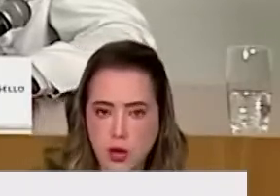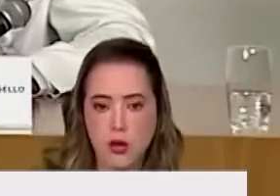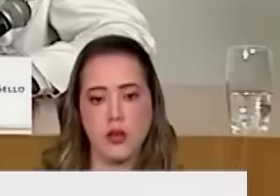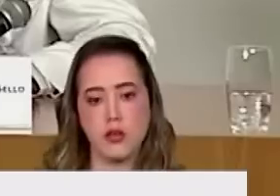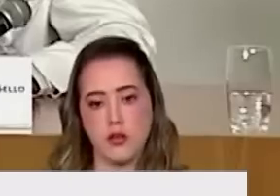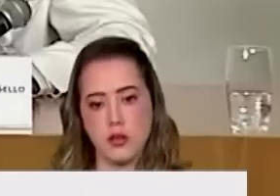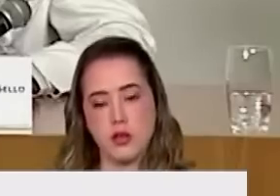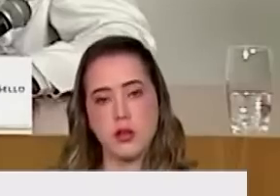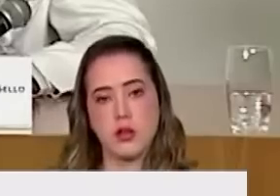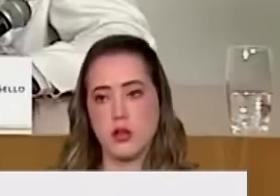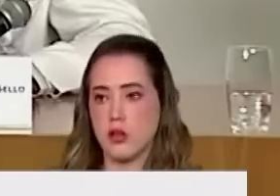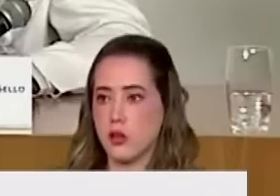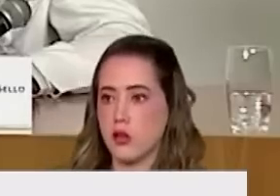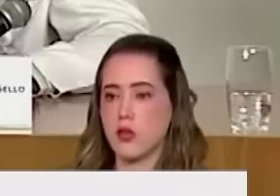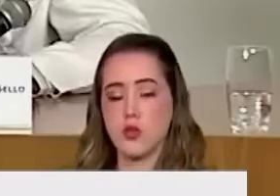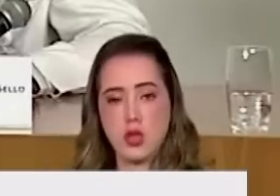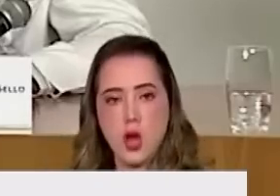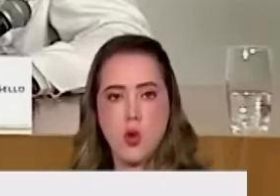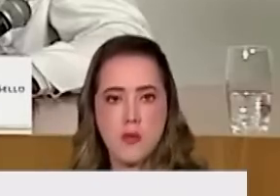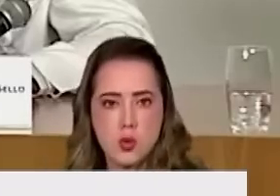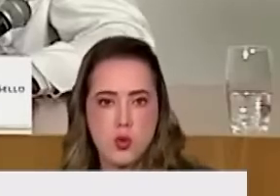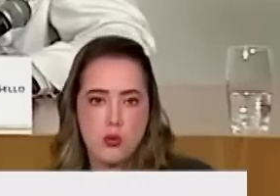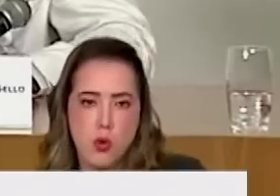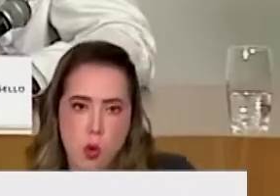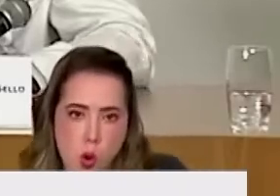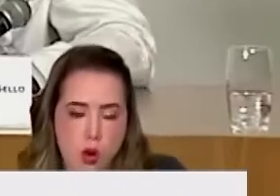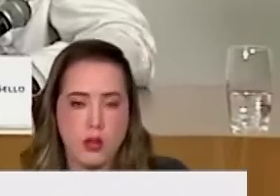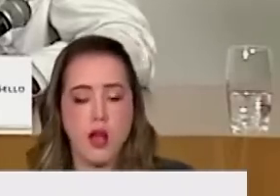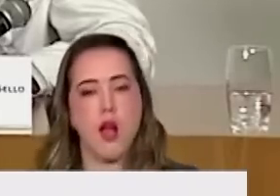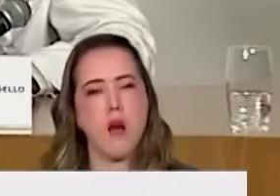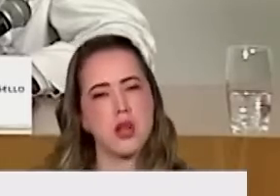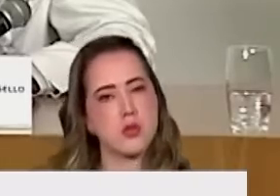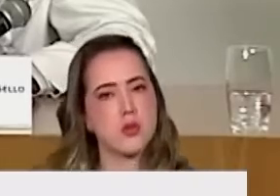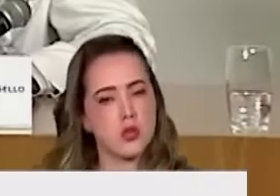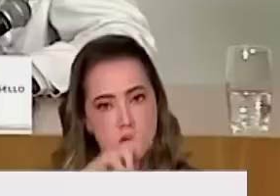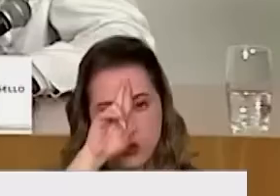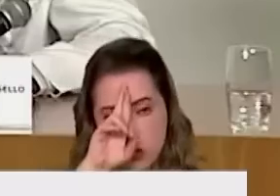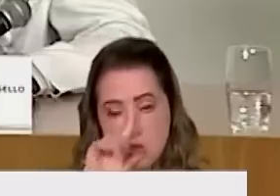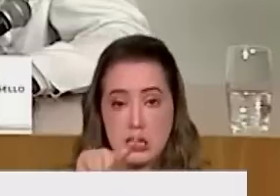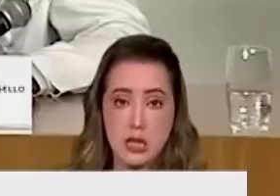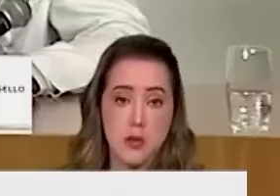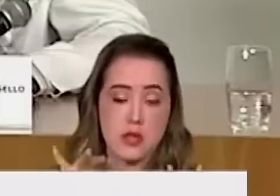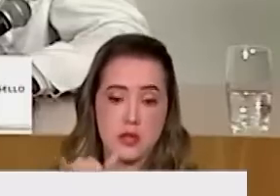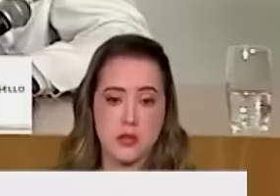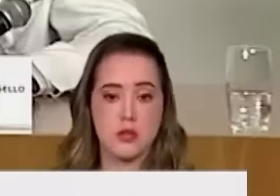a cortar a pele por volta ali do meio-dia. Coincidentemente, acabou às